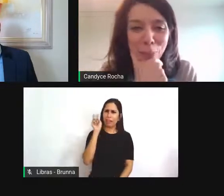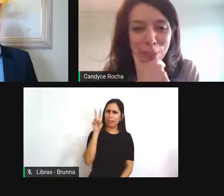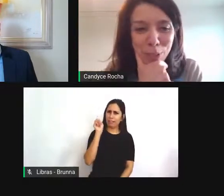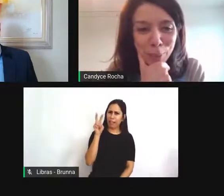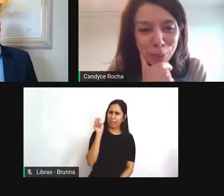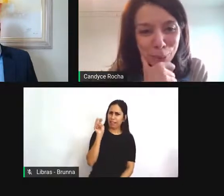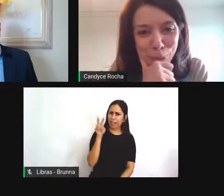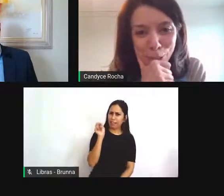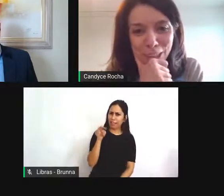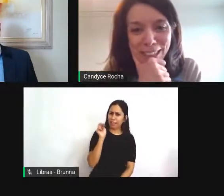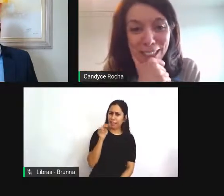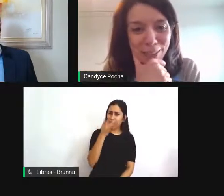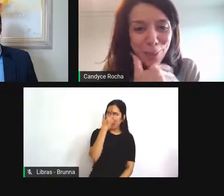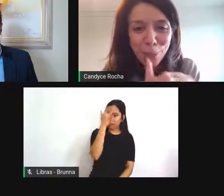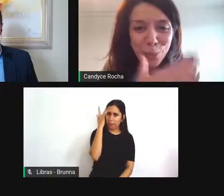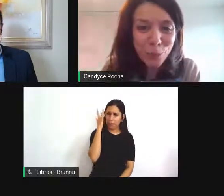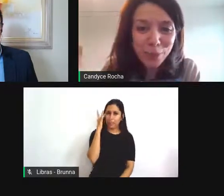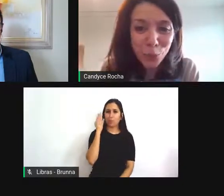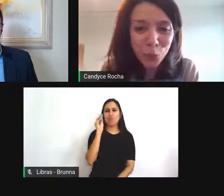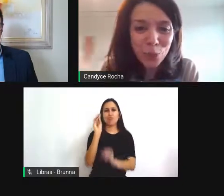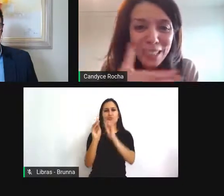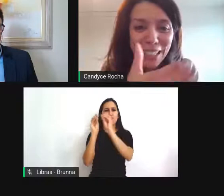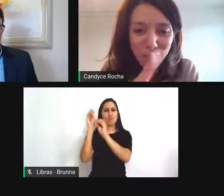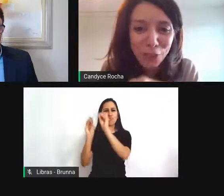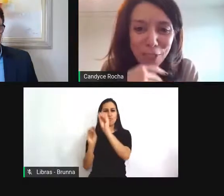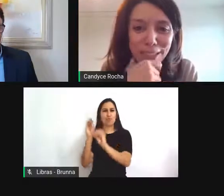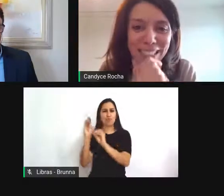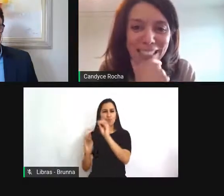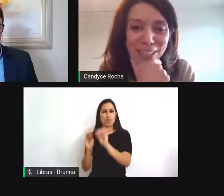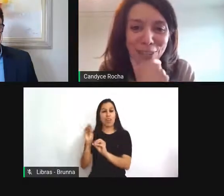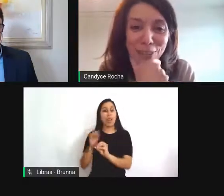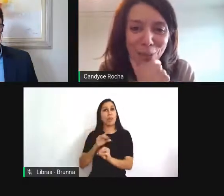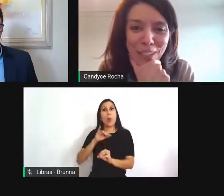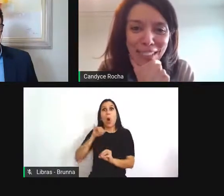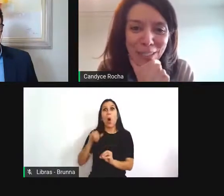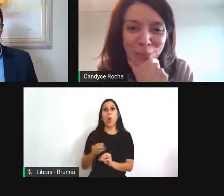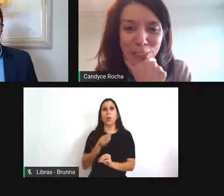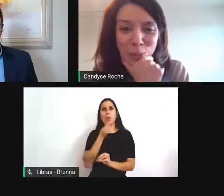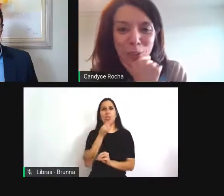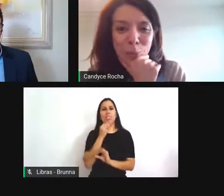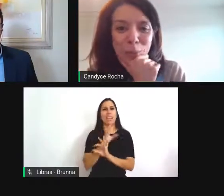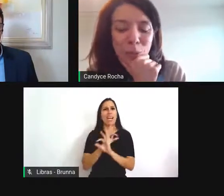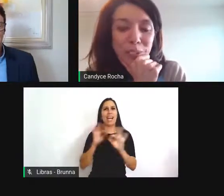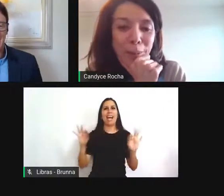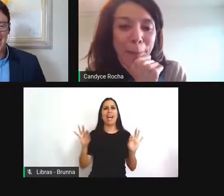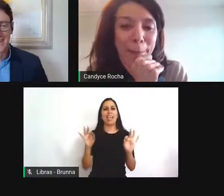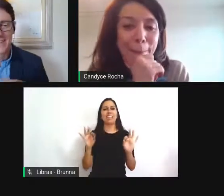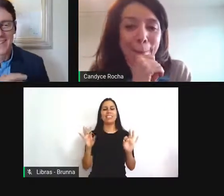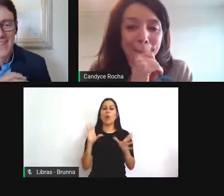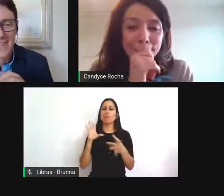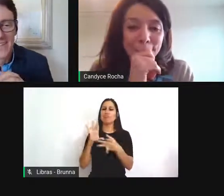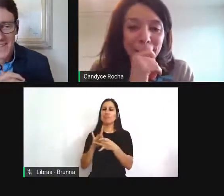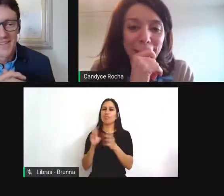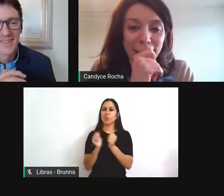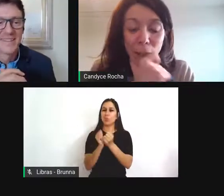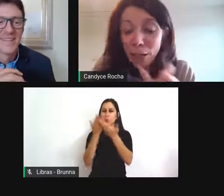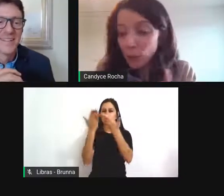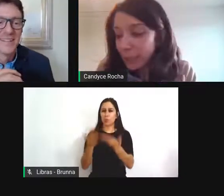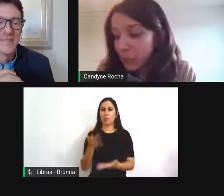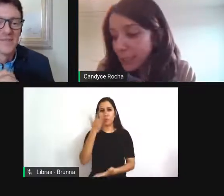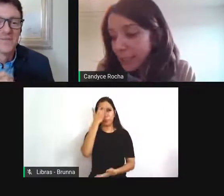a Luciana, a Robina, só para mandar um beijo para todo mundo aí, que é uma das oportunidades, talvez, desse evento é reconectar com essas